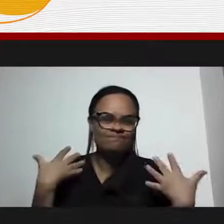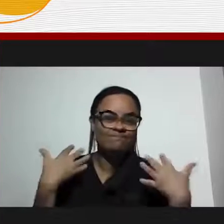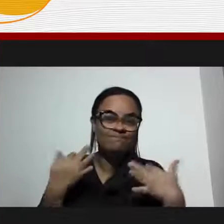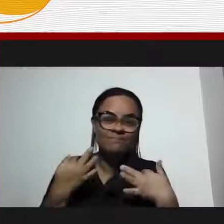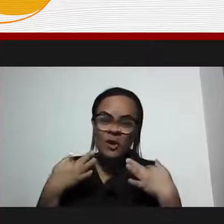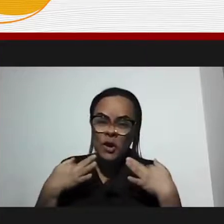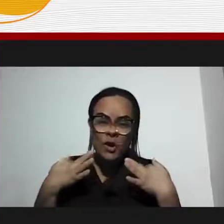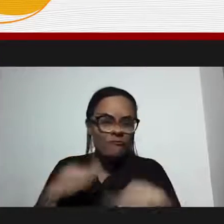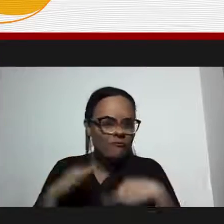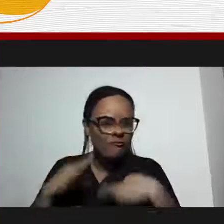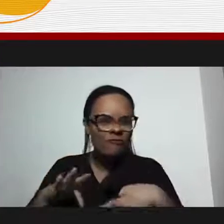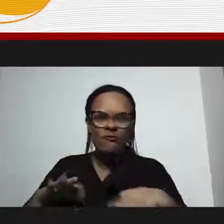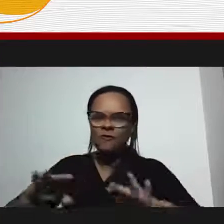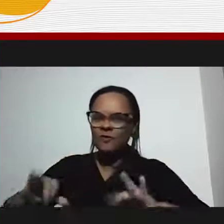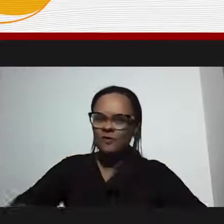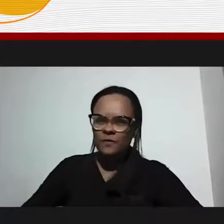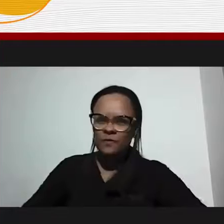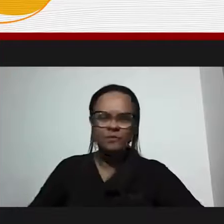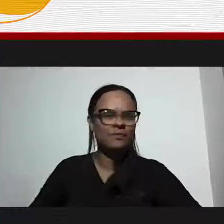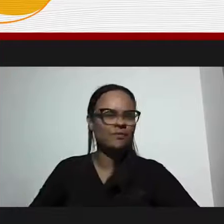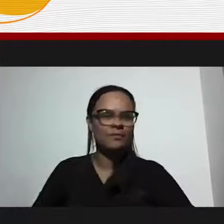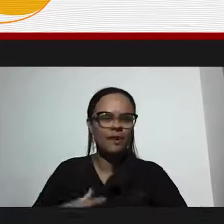ali de cima do pódio,